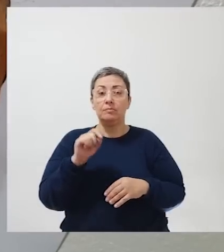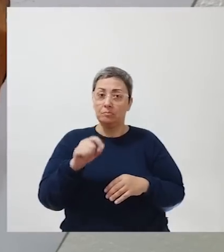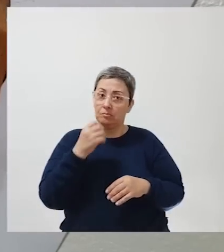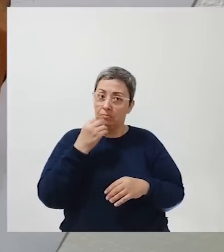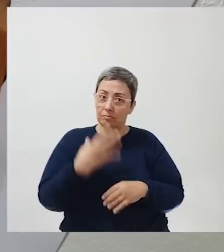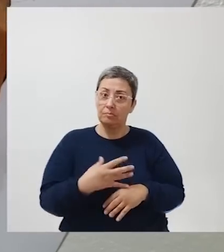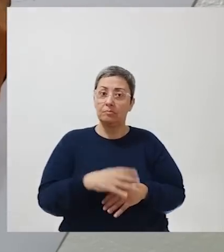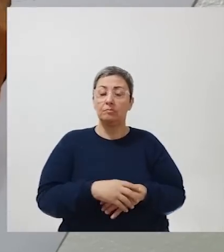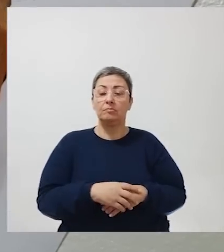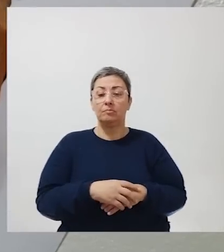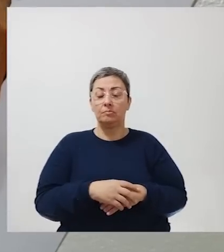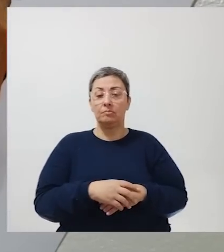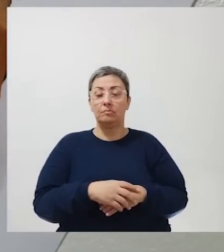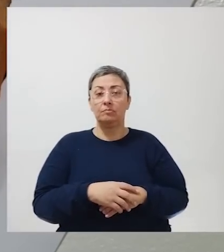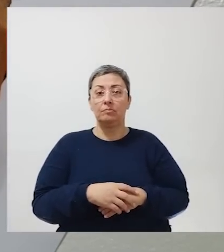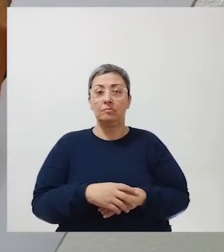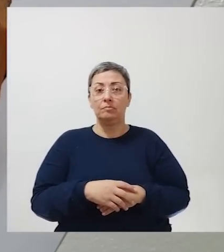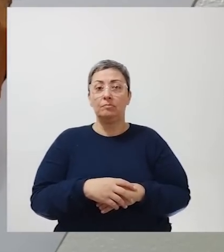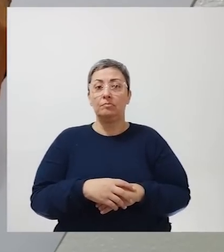Muito bem.